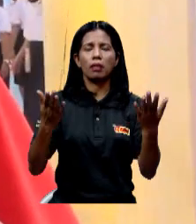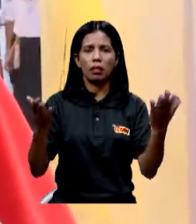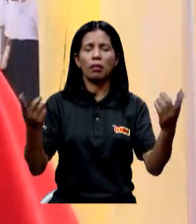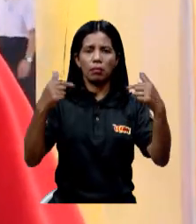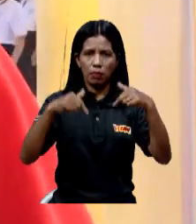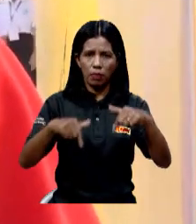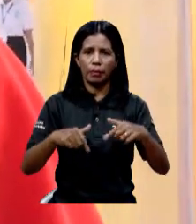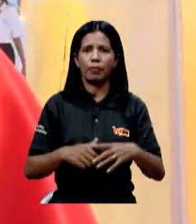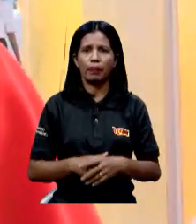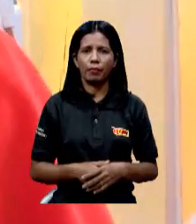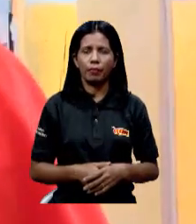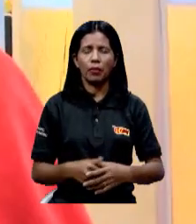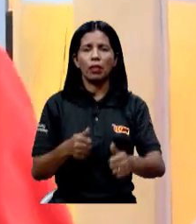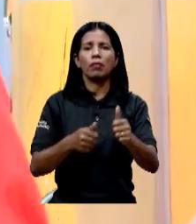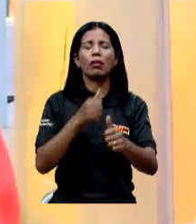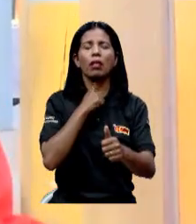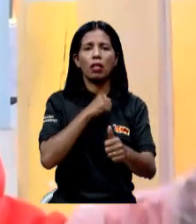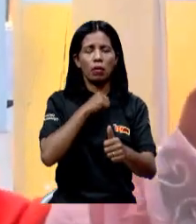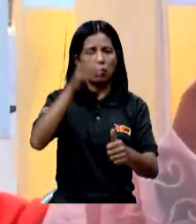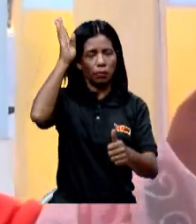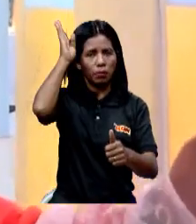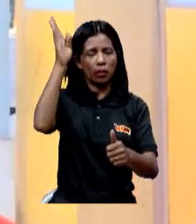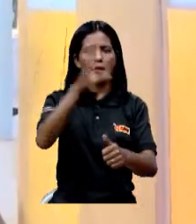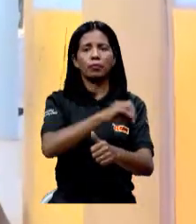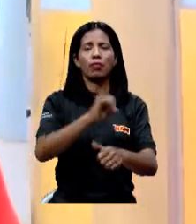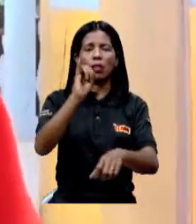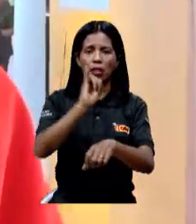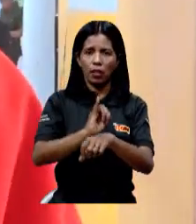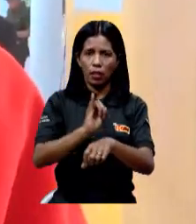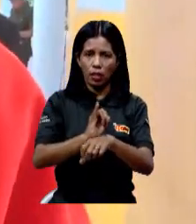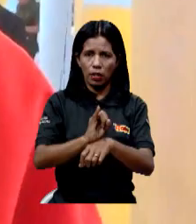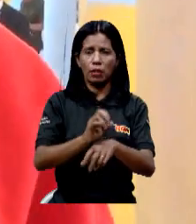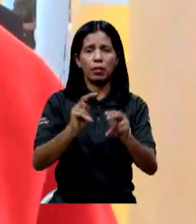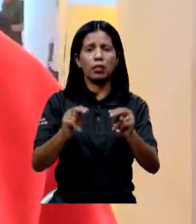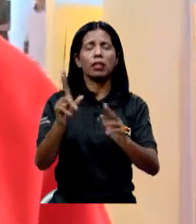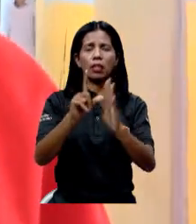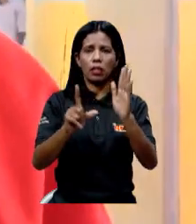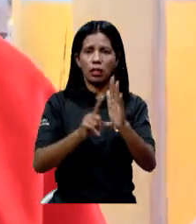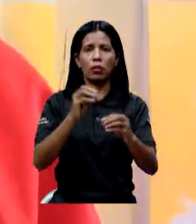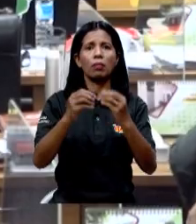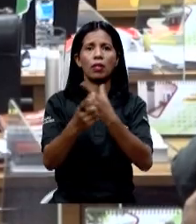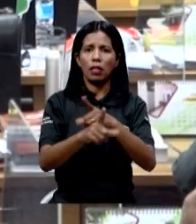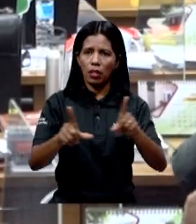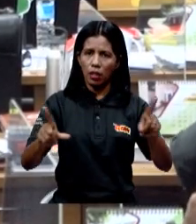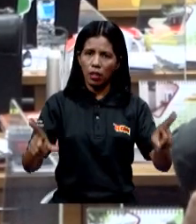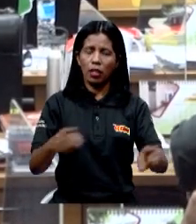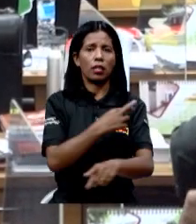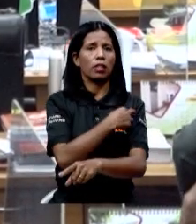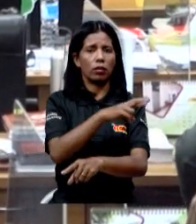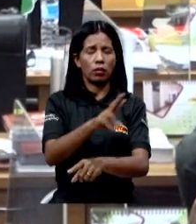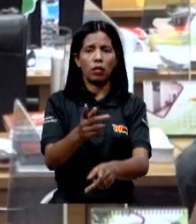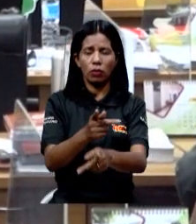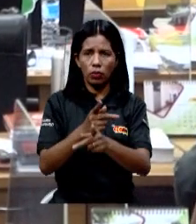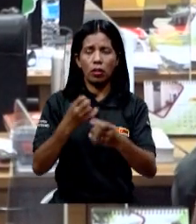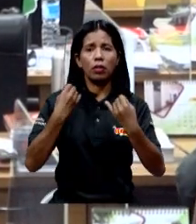haklaken Twitter arcebispo uma querida precisa de uni esboço leida com a liberdade religiosa o de bele protege no